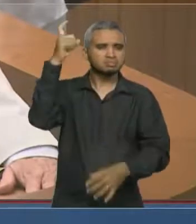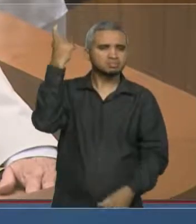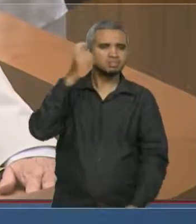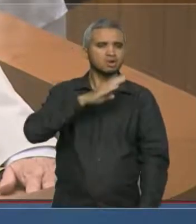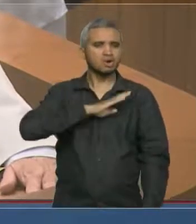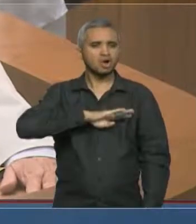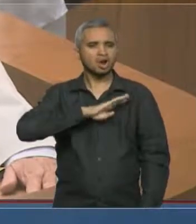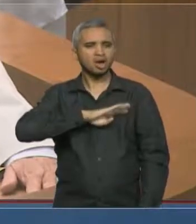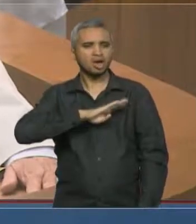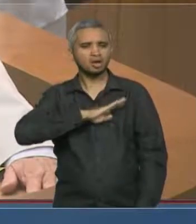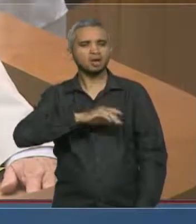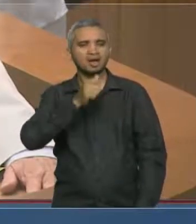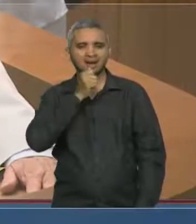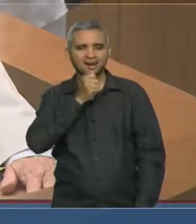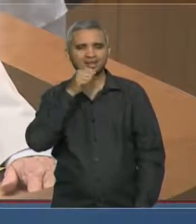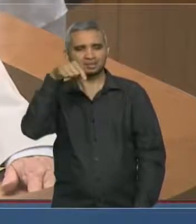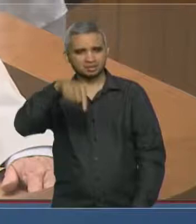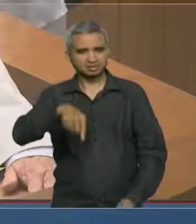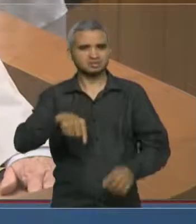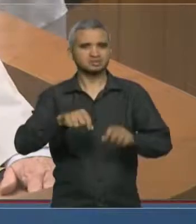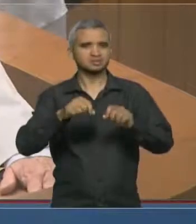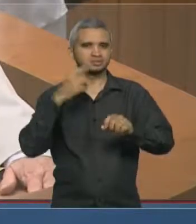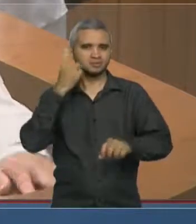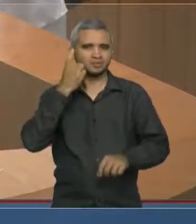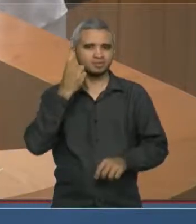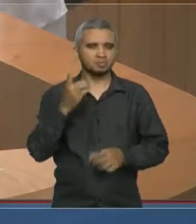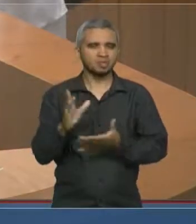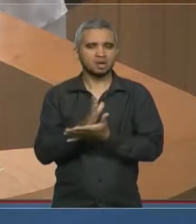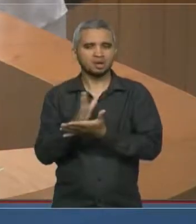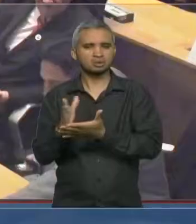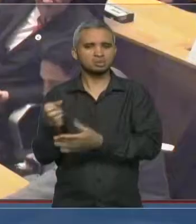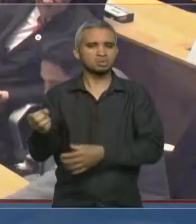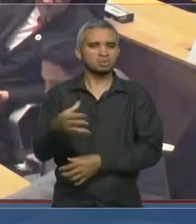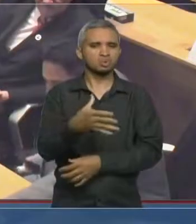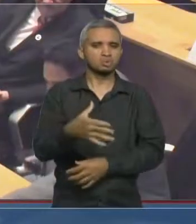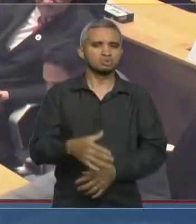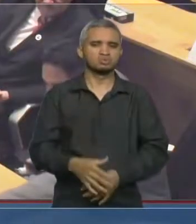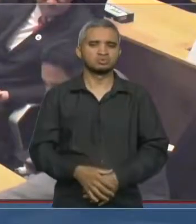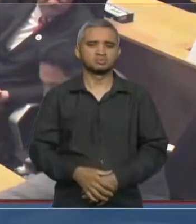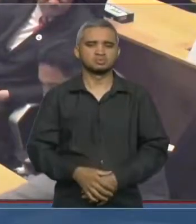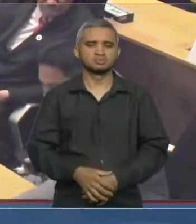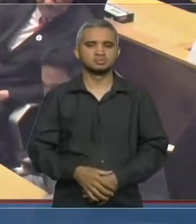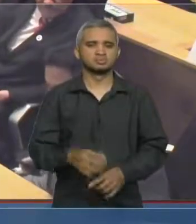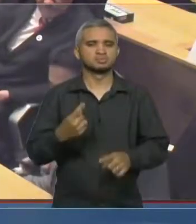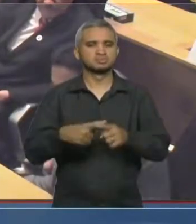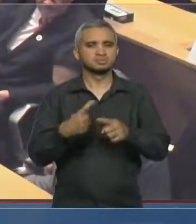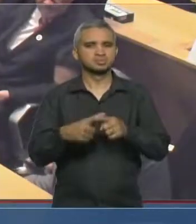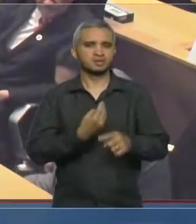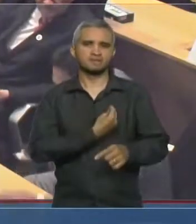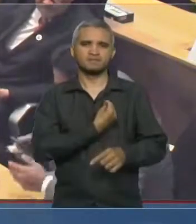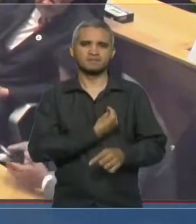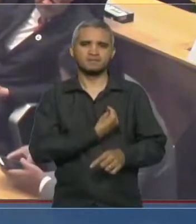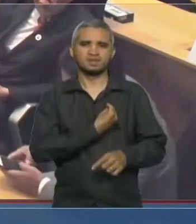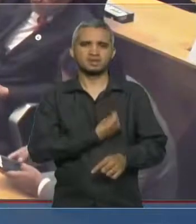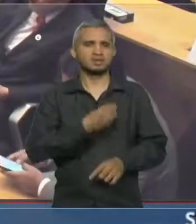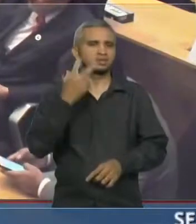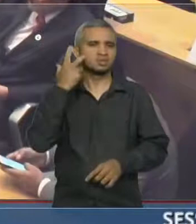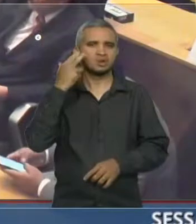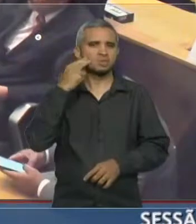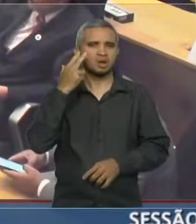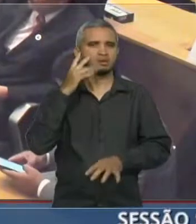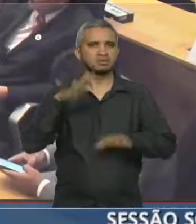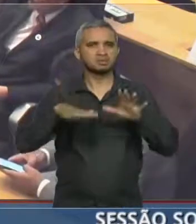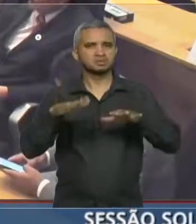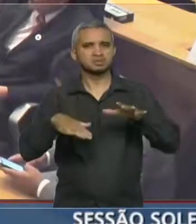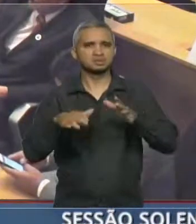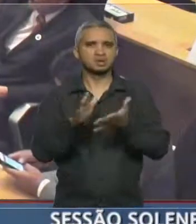época, e outros mais novos, naturalmente, é a razão da mutação da vida. A vida mesmo nos